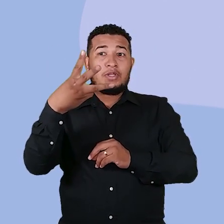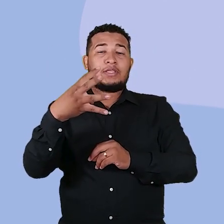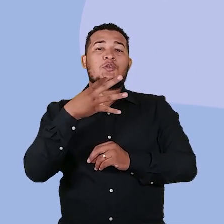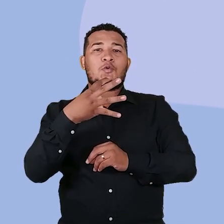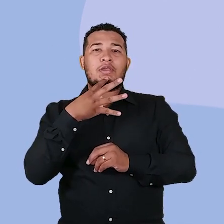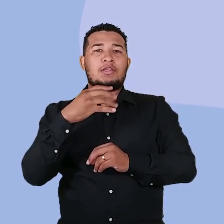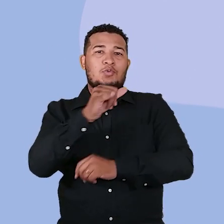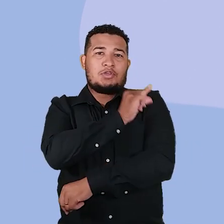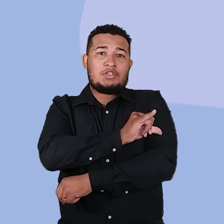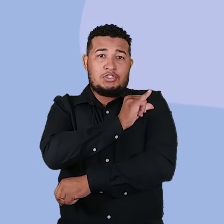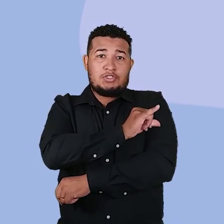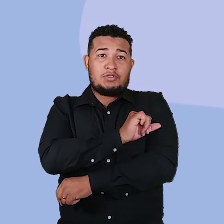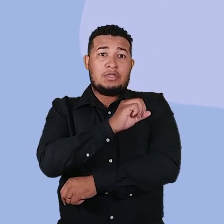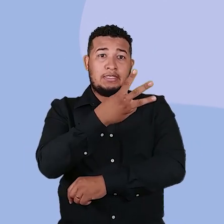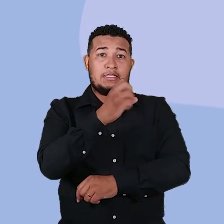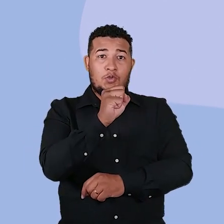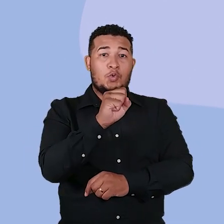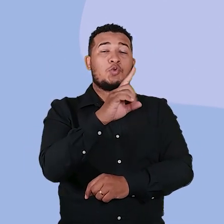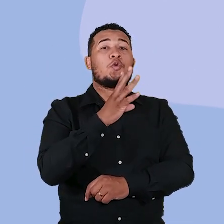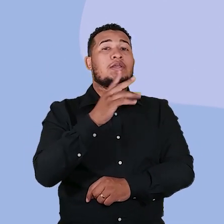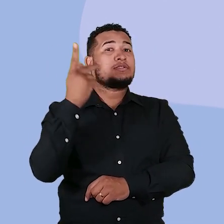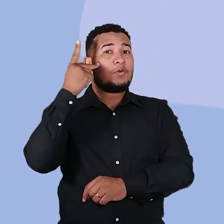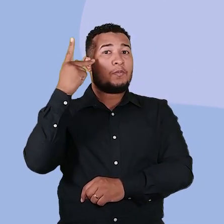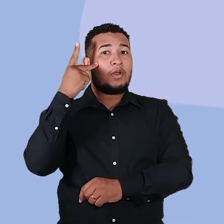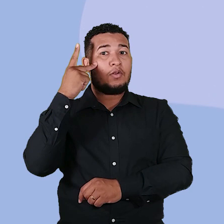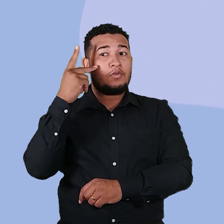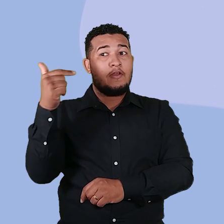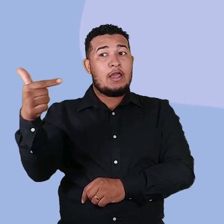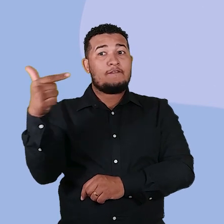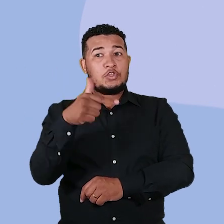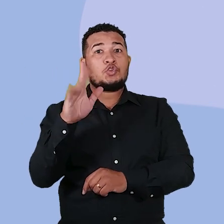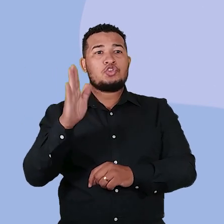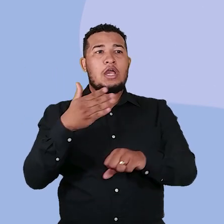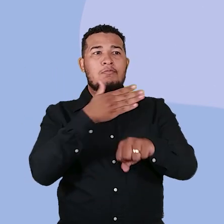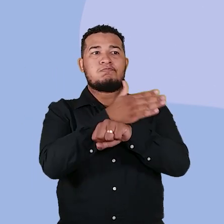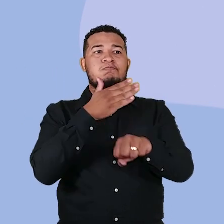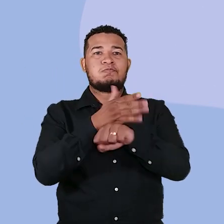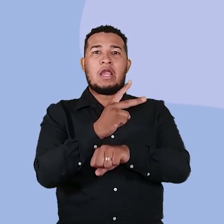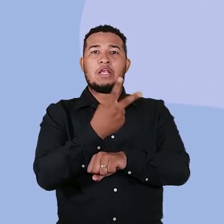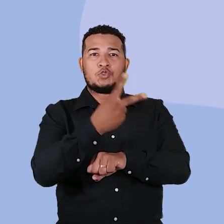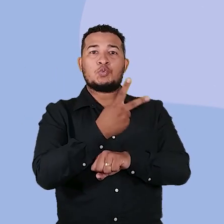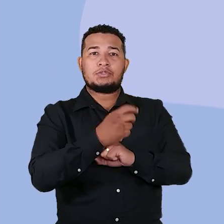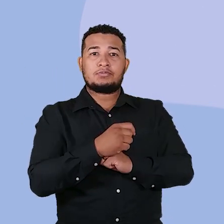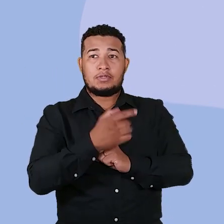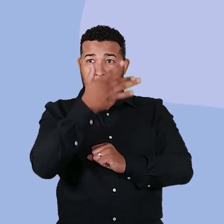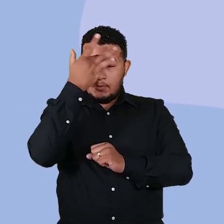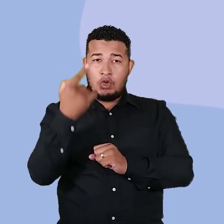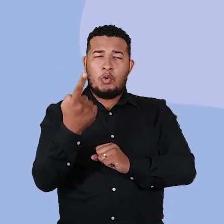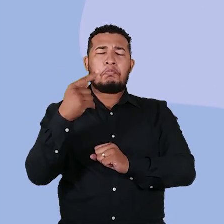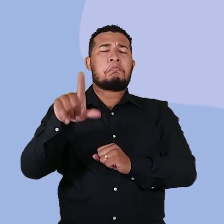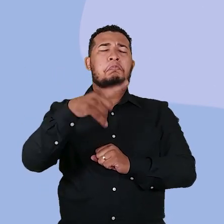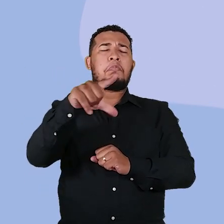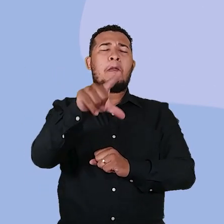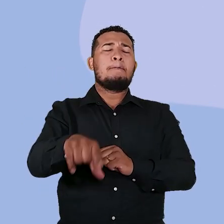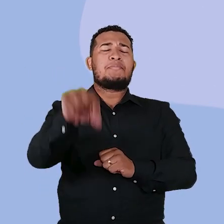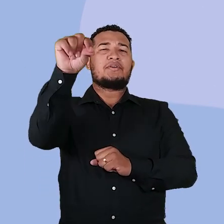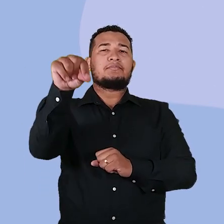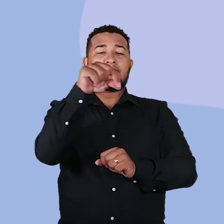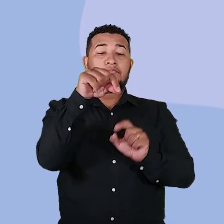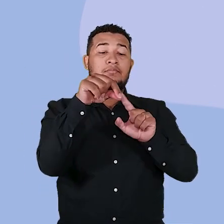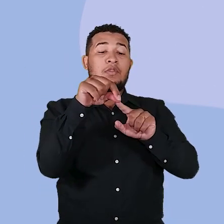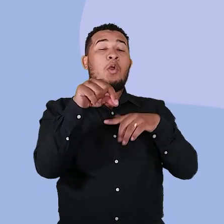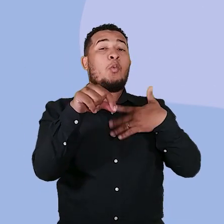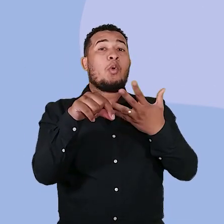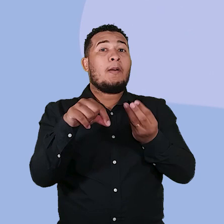53 conhece o rio de janeiro 38 conhece em são paulo e 21 já estiveram nas duas cidades uma pessoa do grupo é